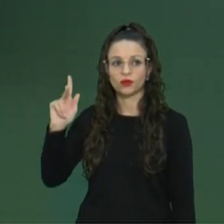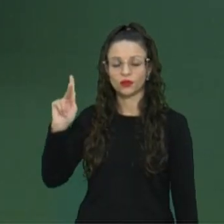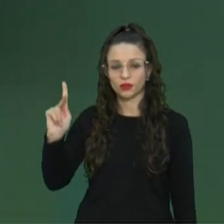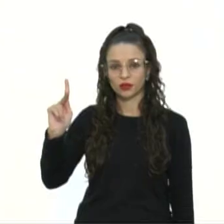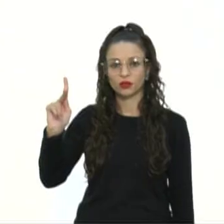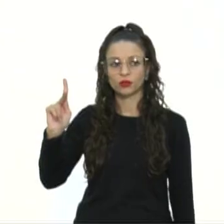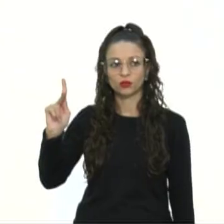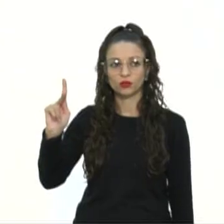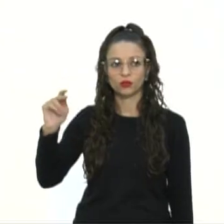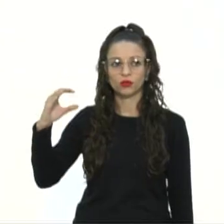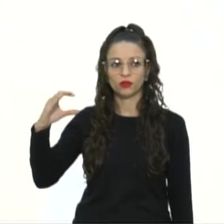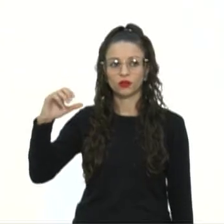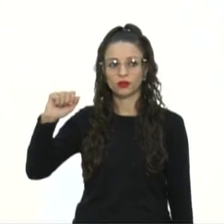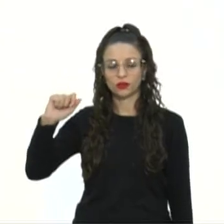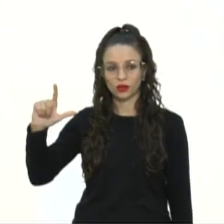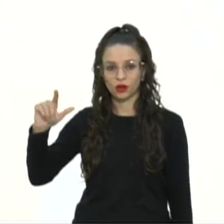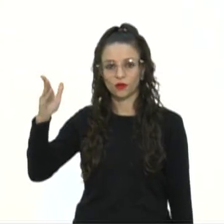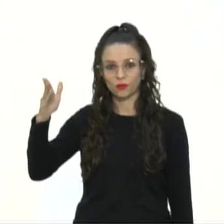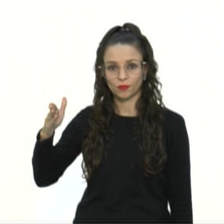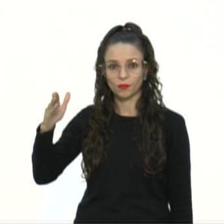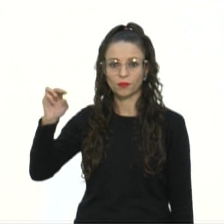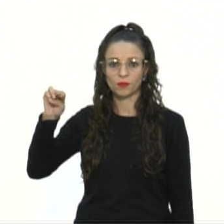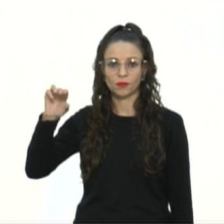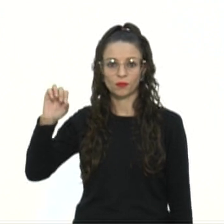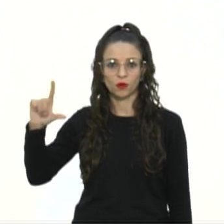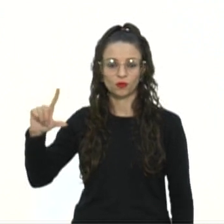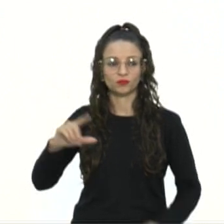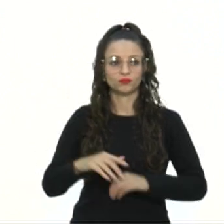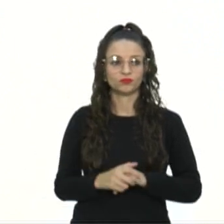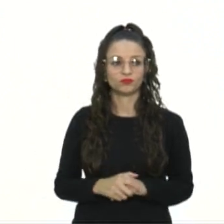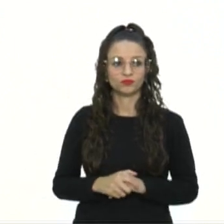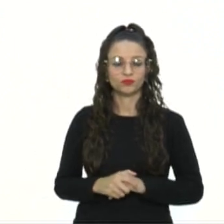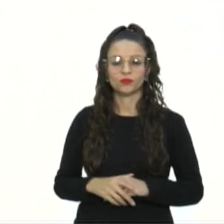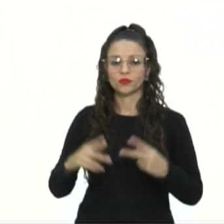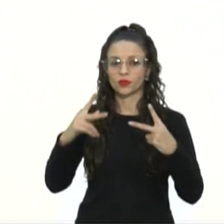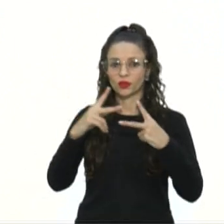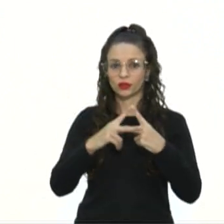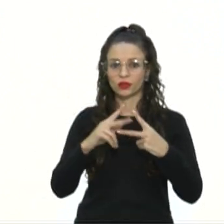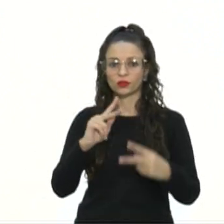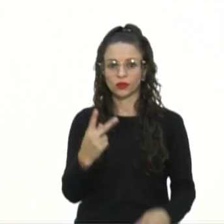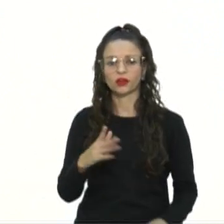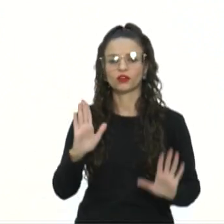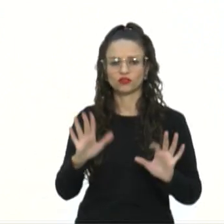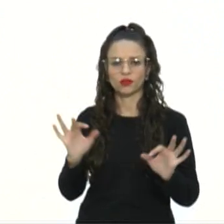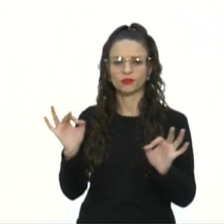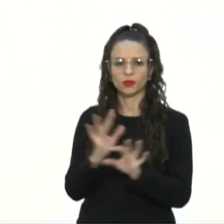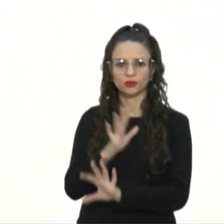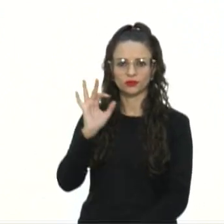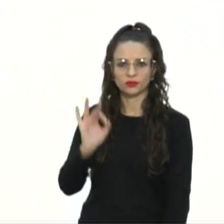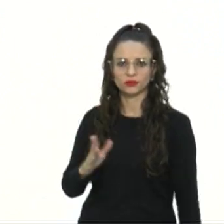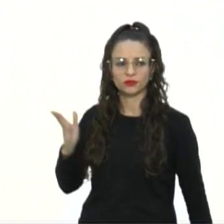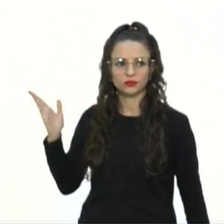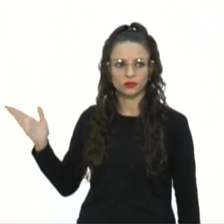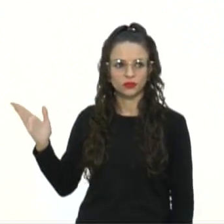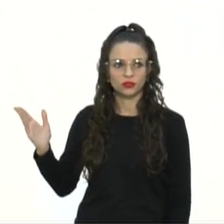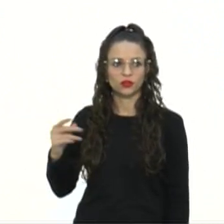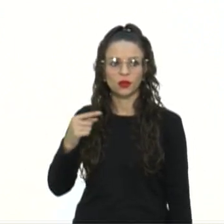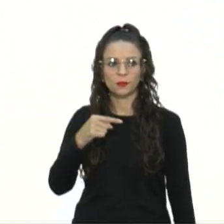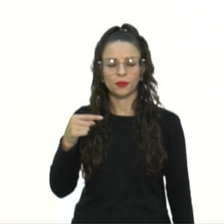quilocalorias por Kelvin vezes mol, certo? E o ΔH já está na unidade correta, então menos